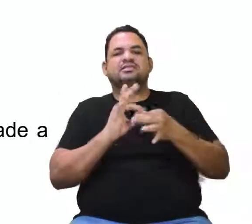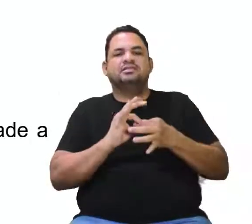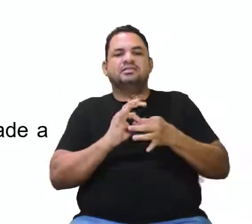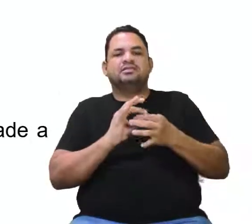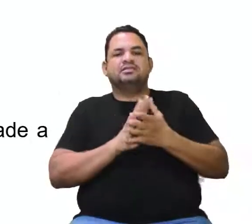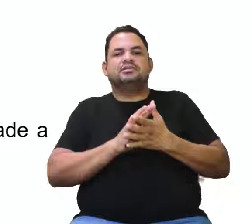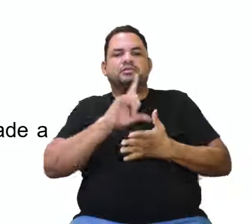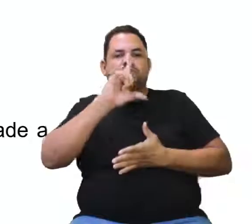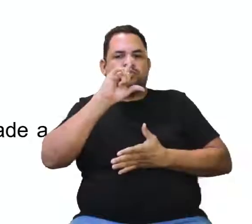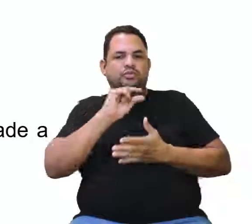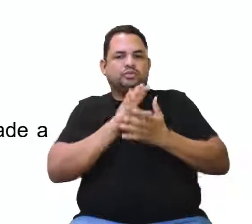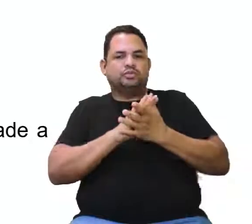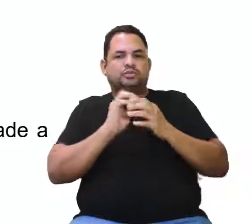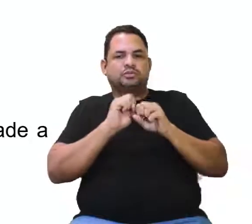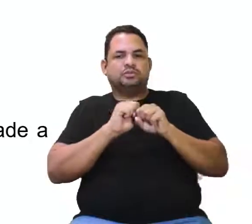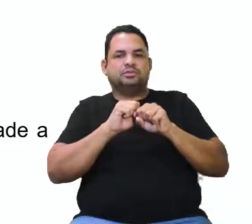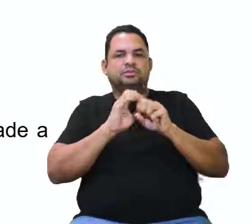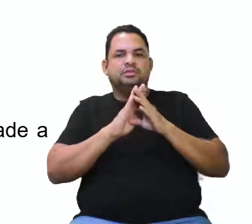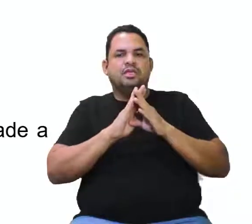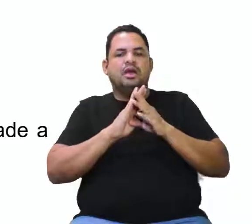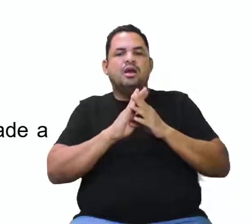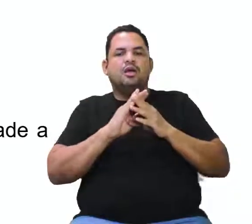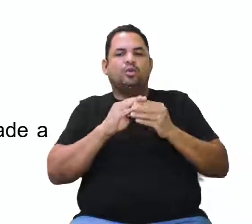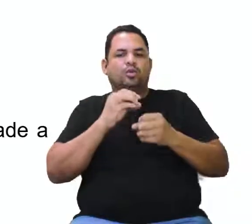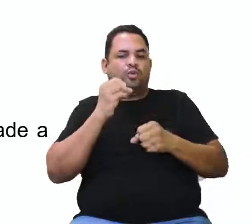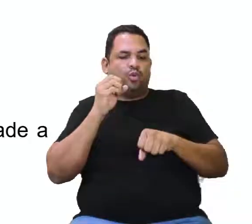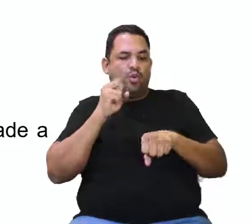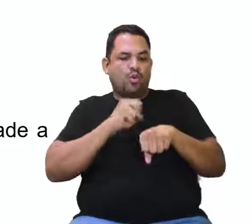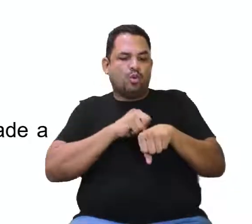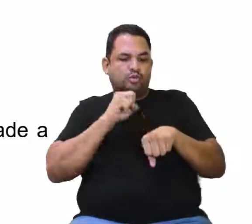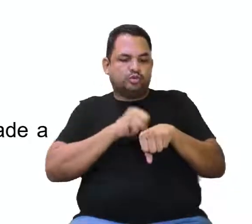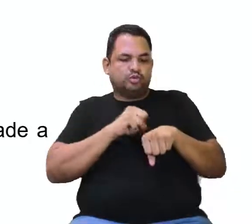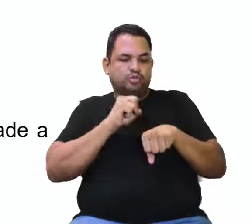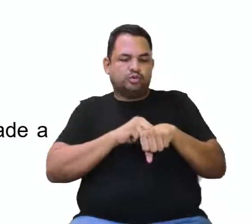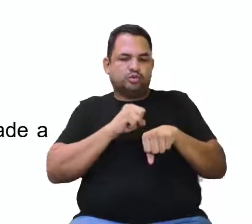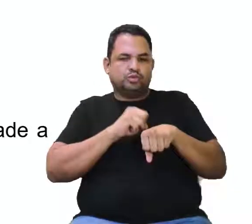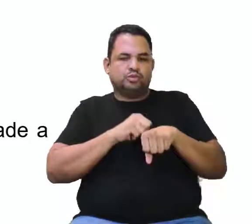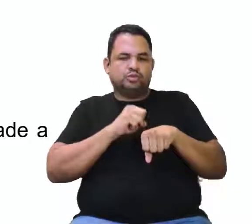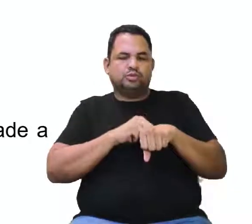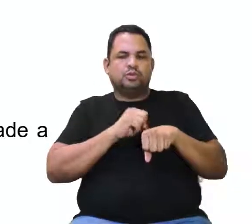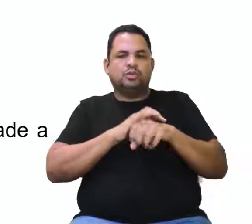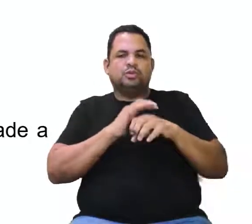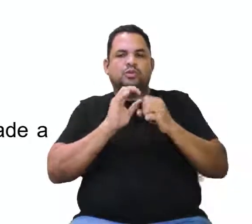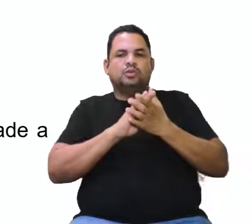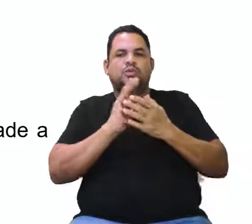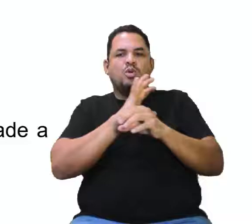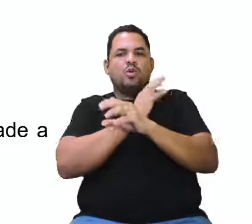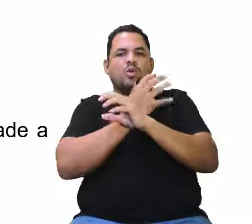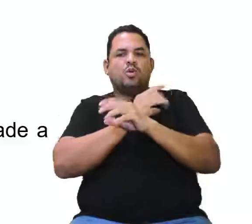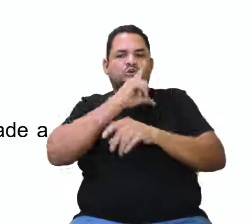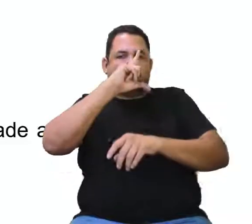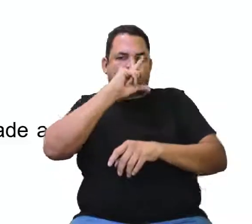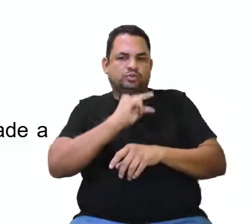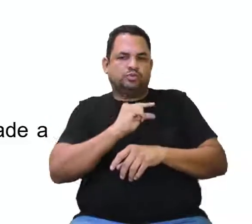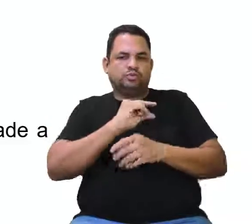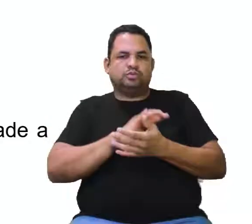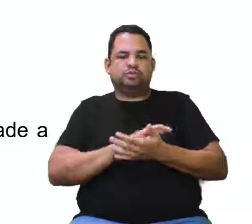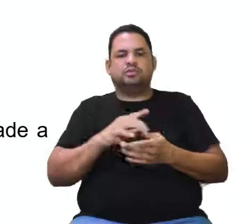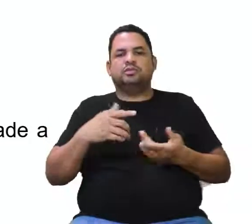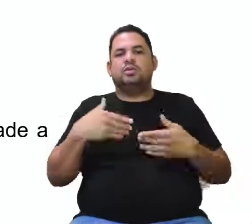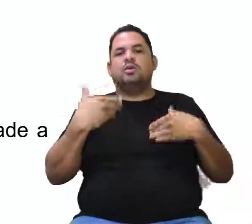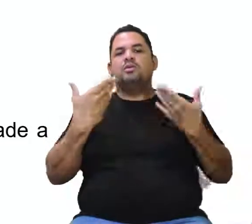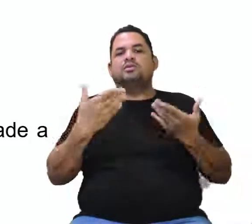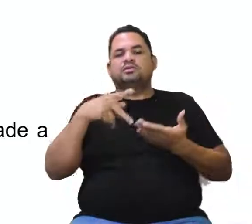aqui com a diminuição da massa óssea. Então, ela vai também ter osteoporose na coluna vertebral. E como a gente está